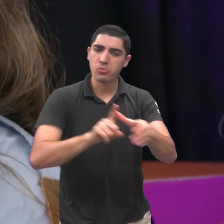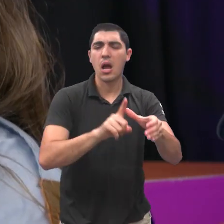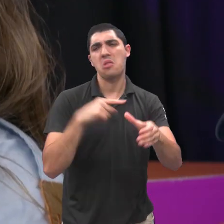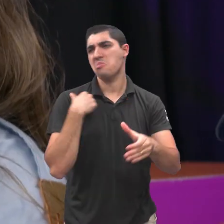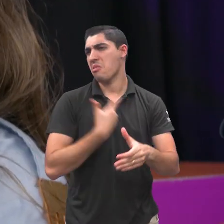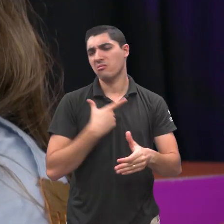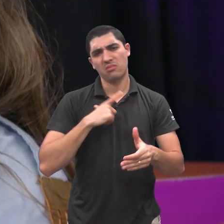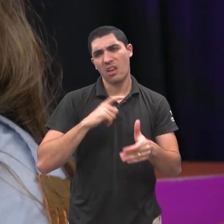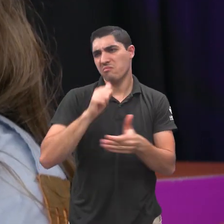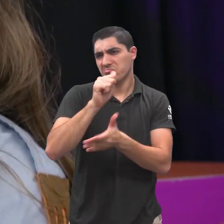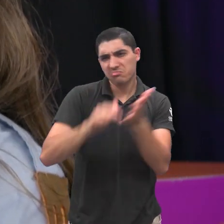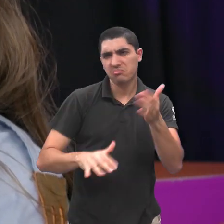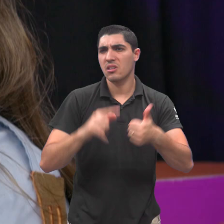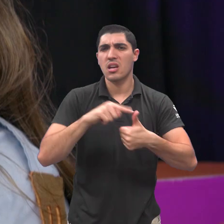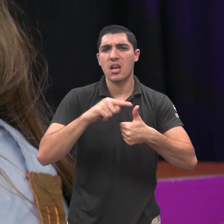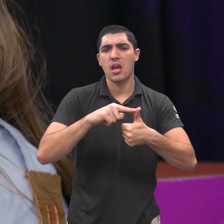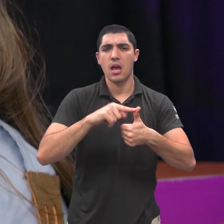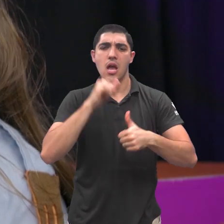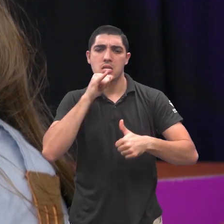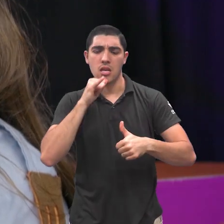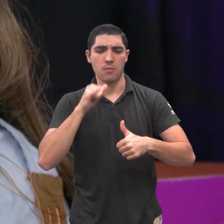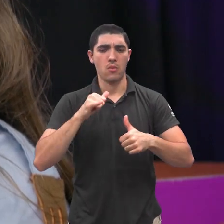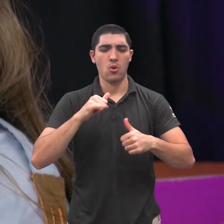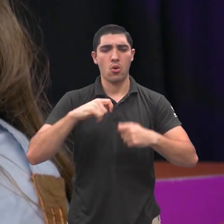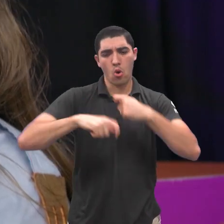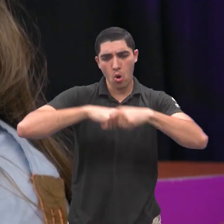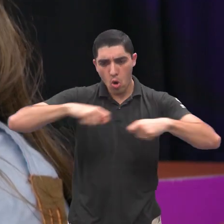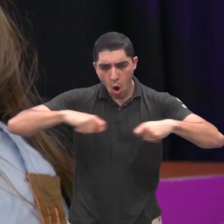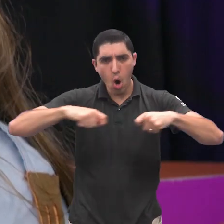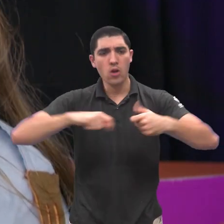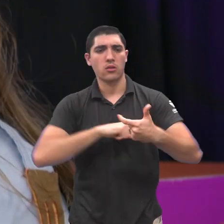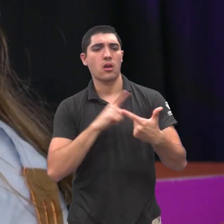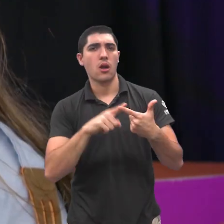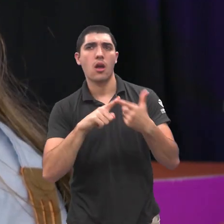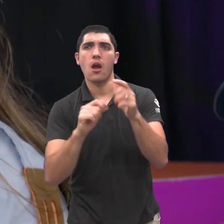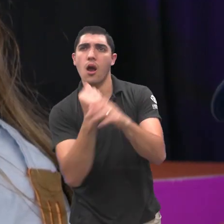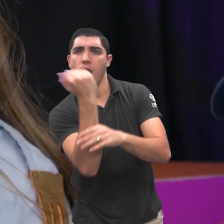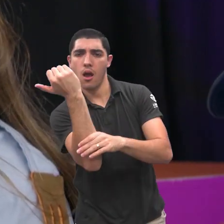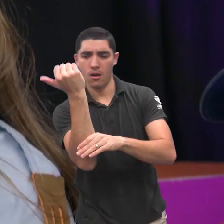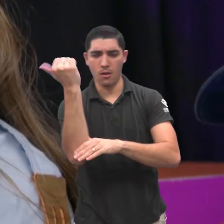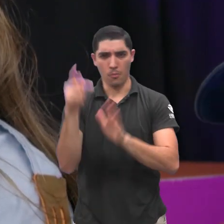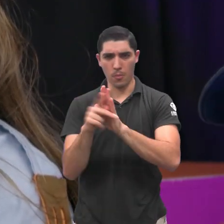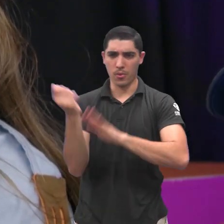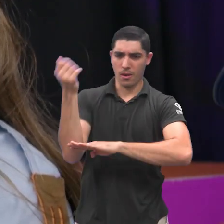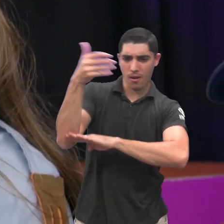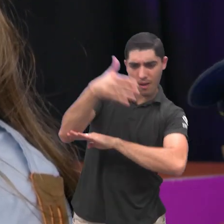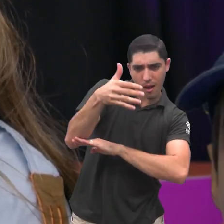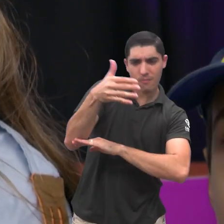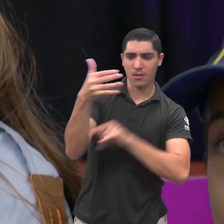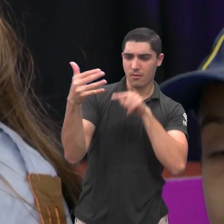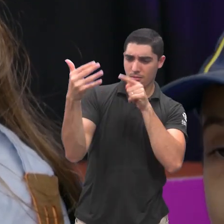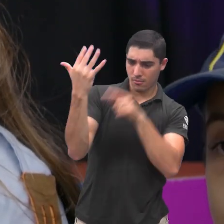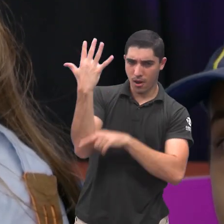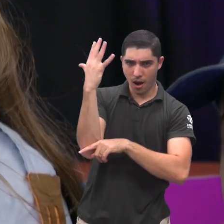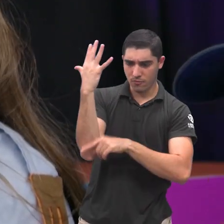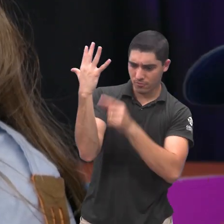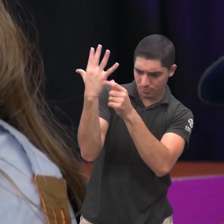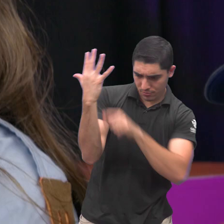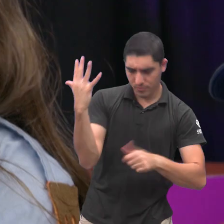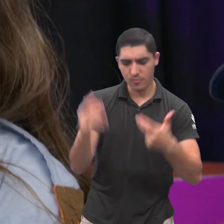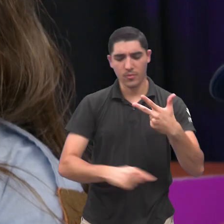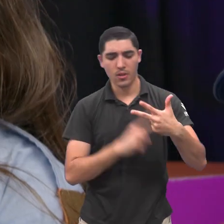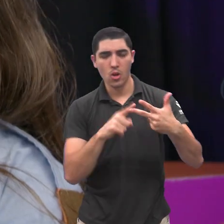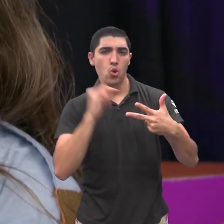atividades a gente faz amarração, a gente cordas com bambu. A gente tem a parte teórica também